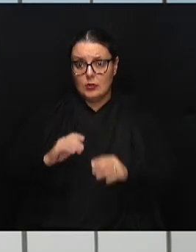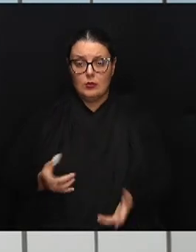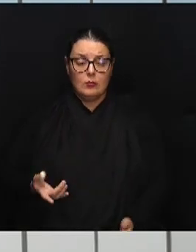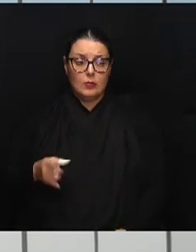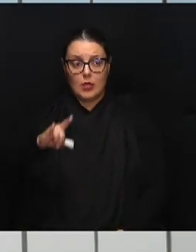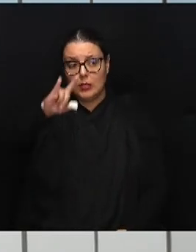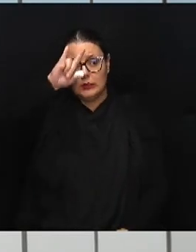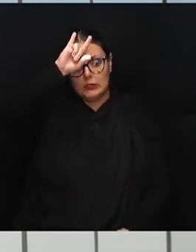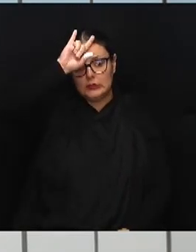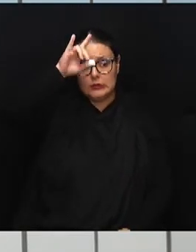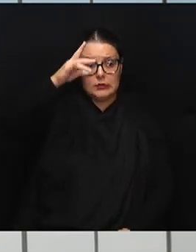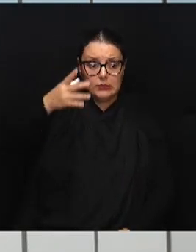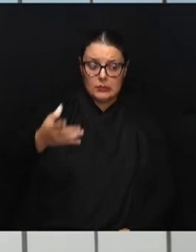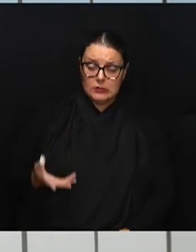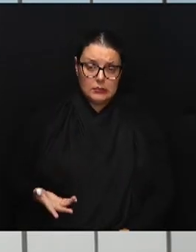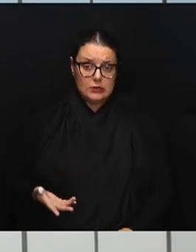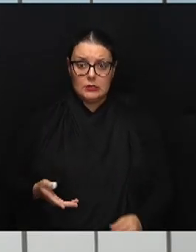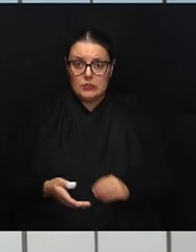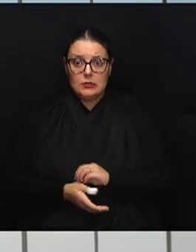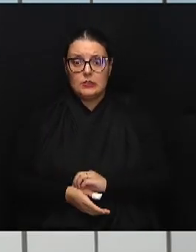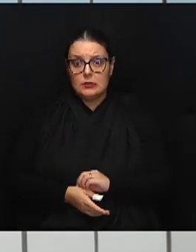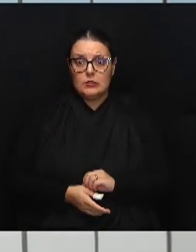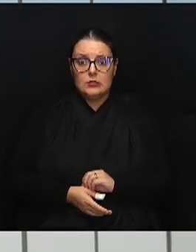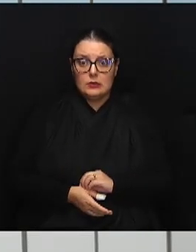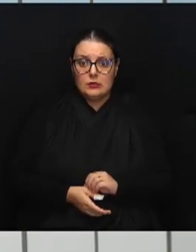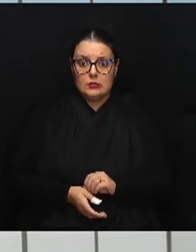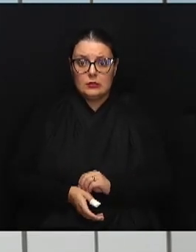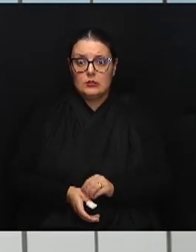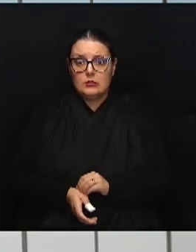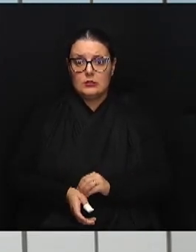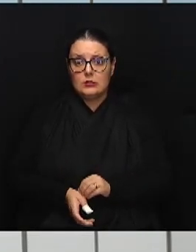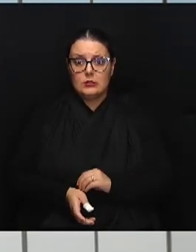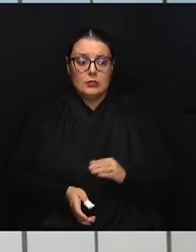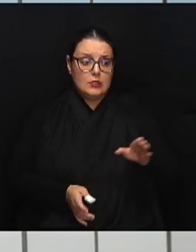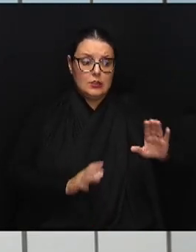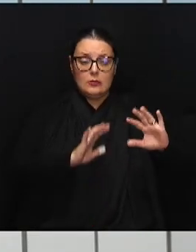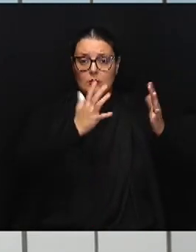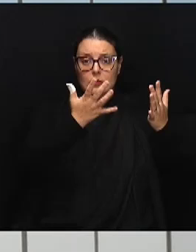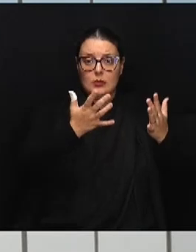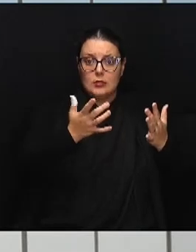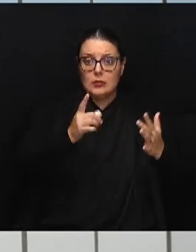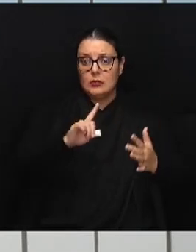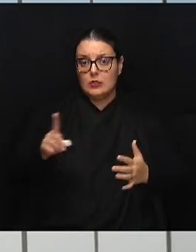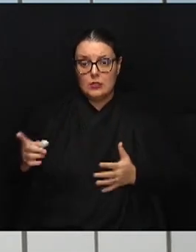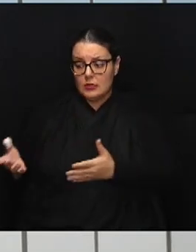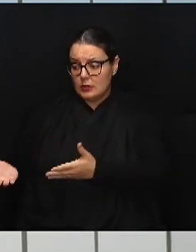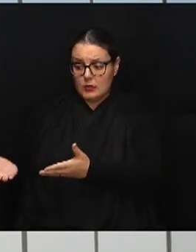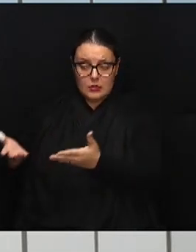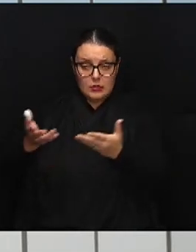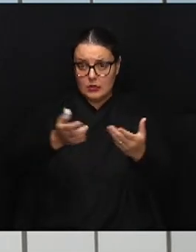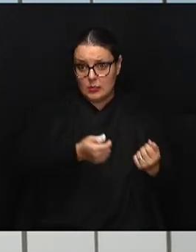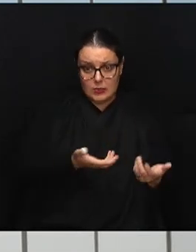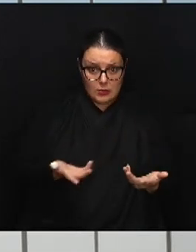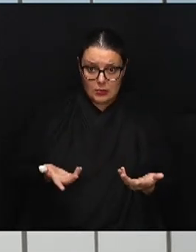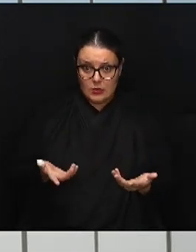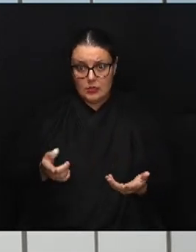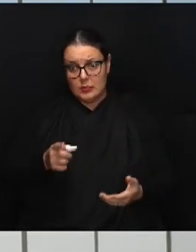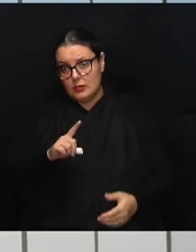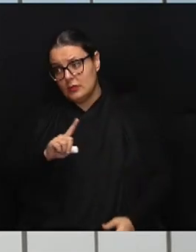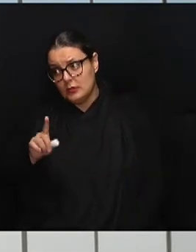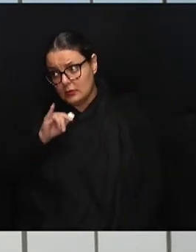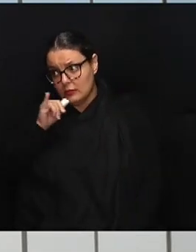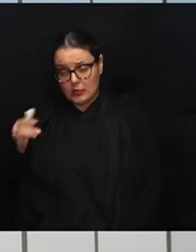traição de ir para uma festa sem convidar, né? Sem deixar